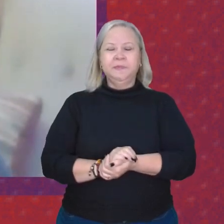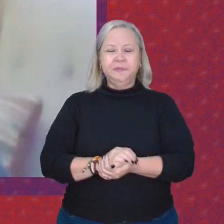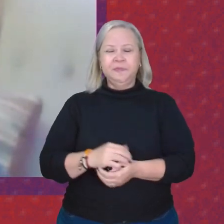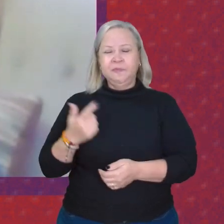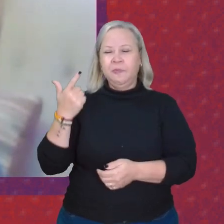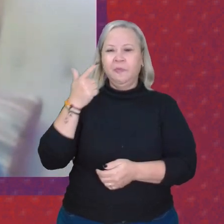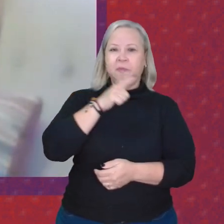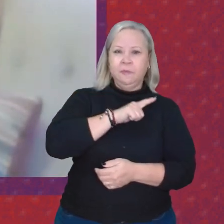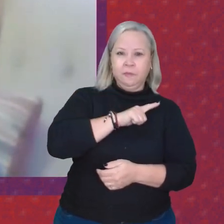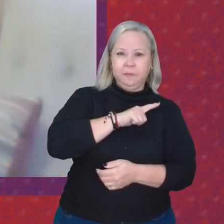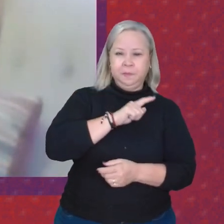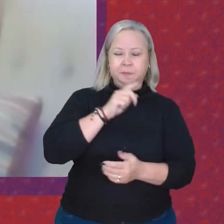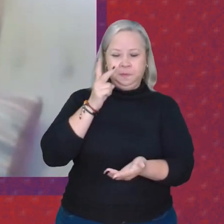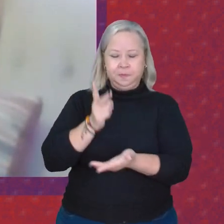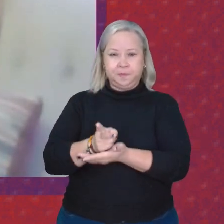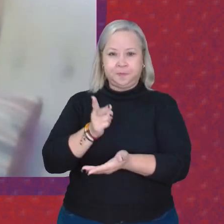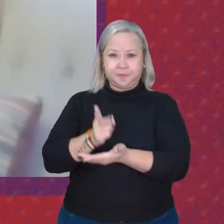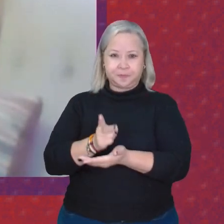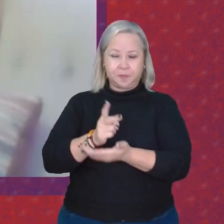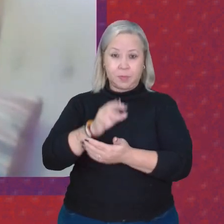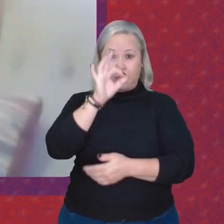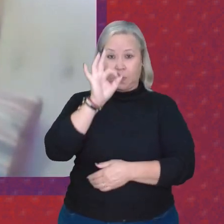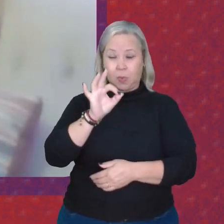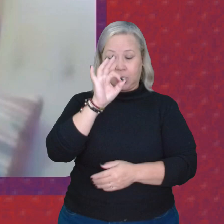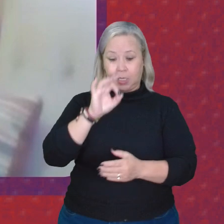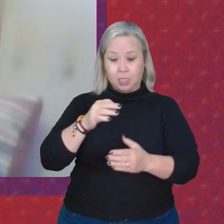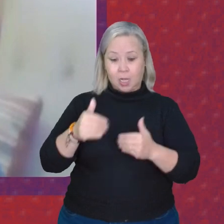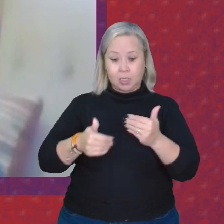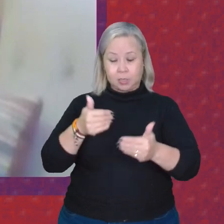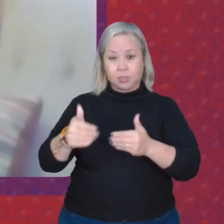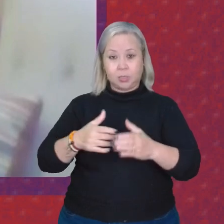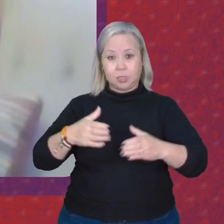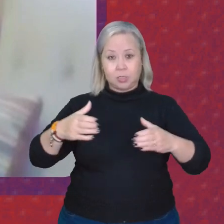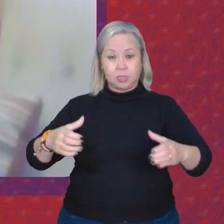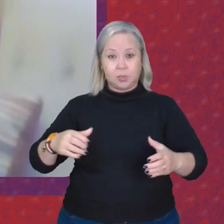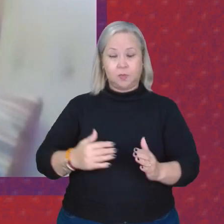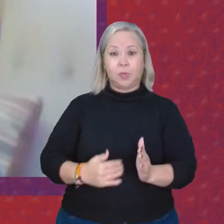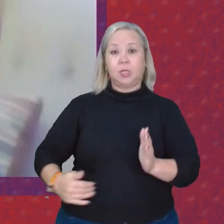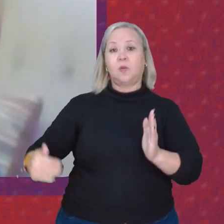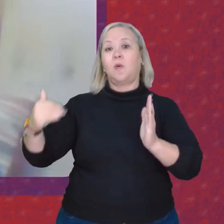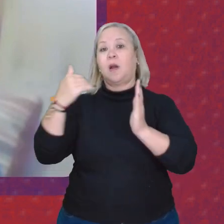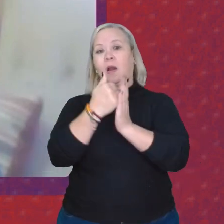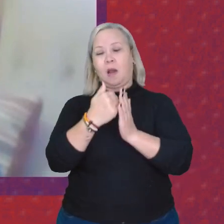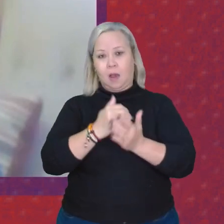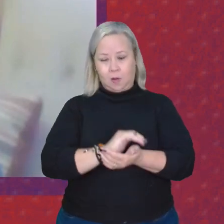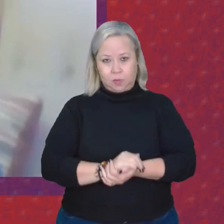conseguiu manter uma taxa de crescimento alta, absorvendo